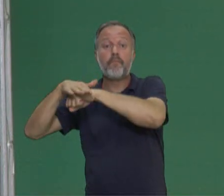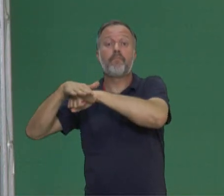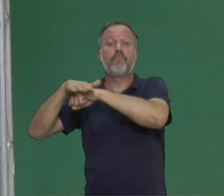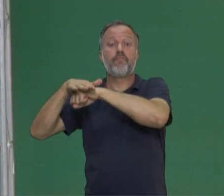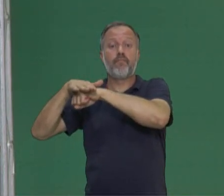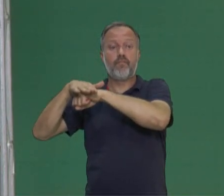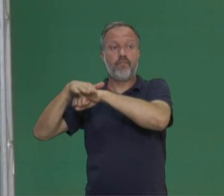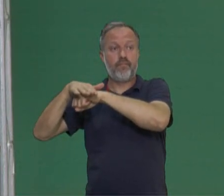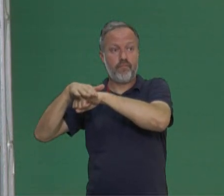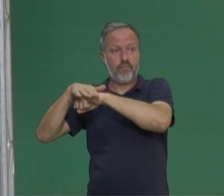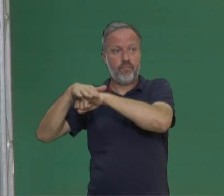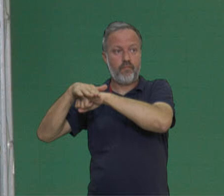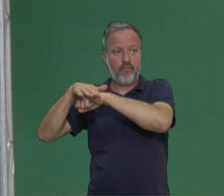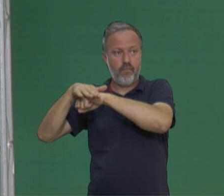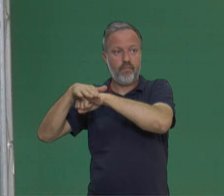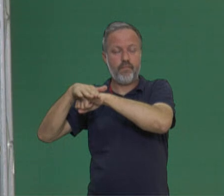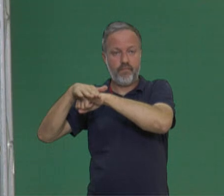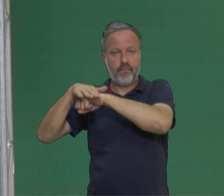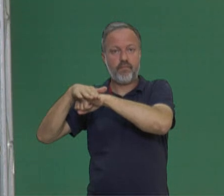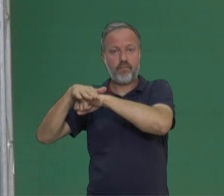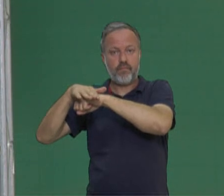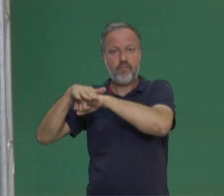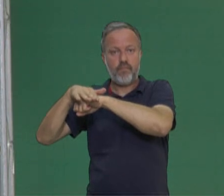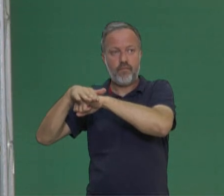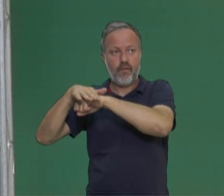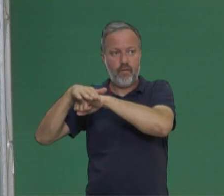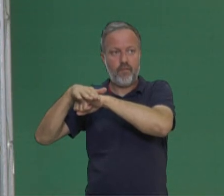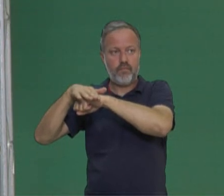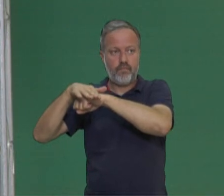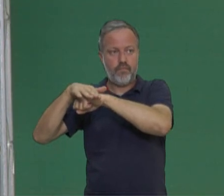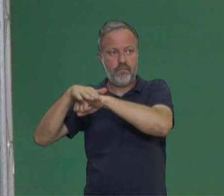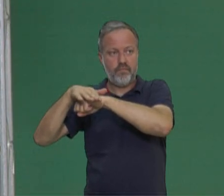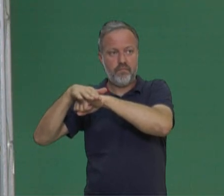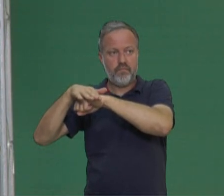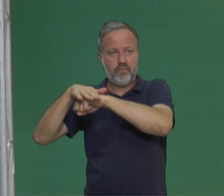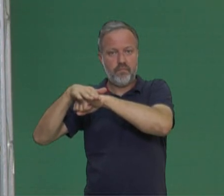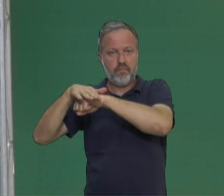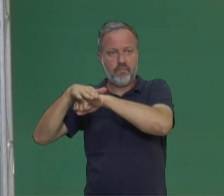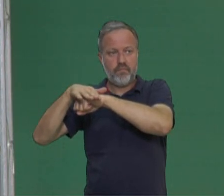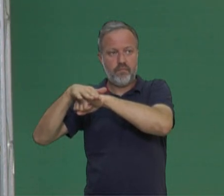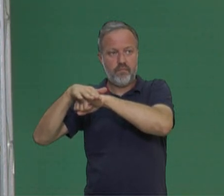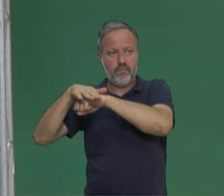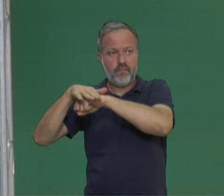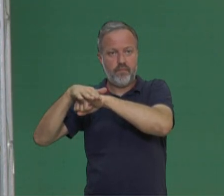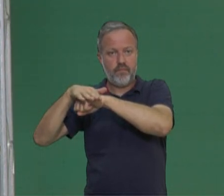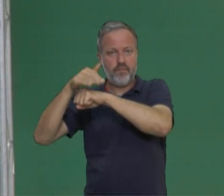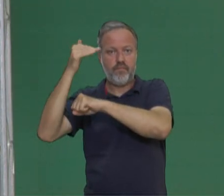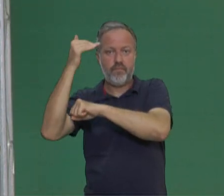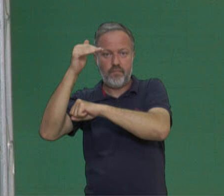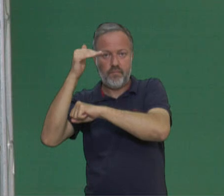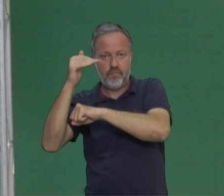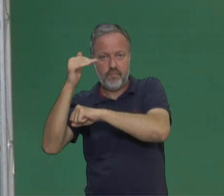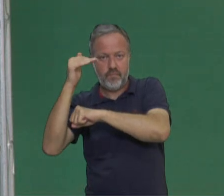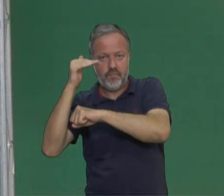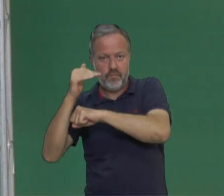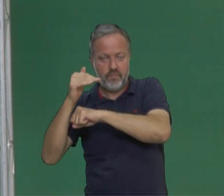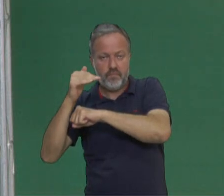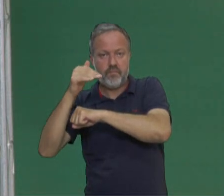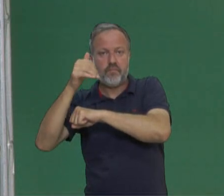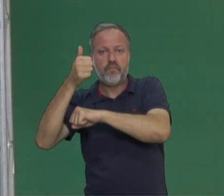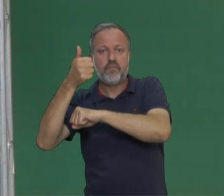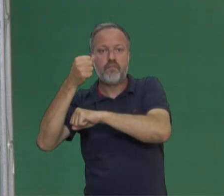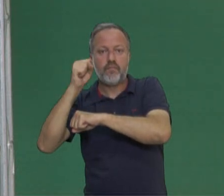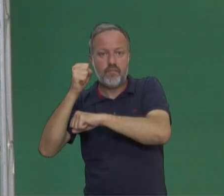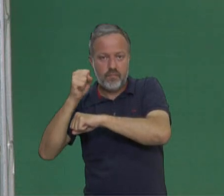18 elétrons na camada M também é um gás nobre. Entenderam? Então, toda vez que o elemento tiver a sua